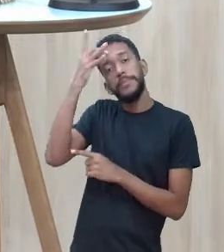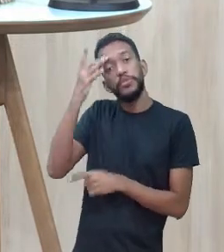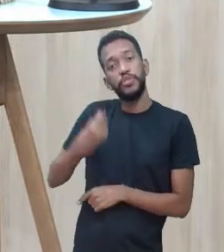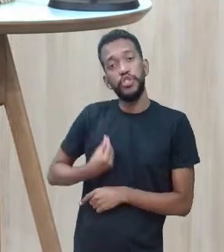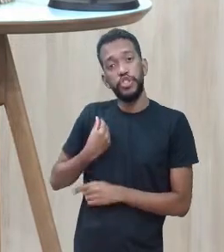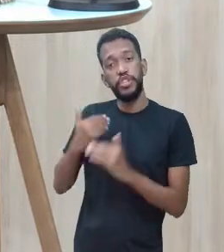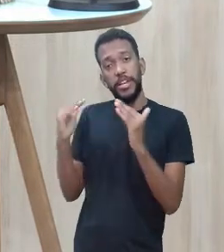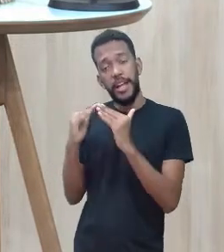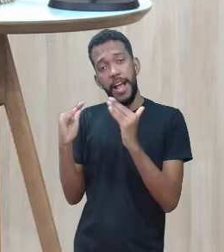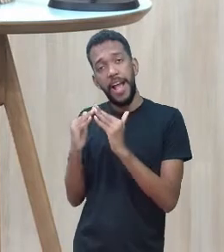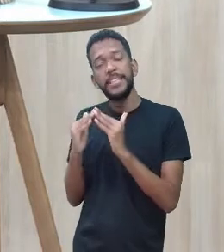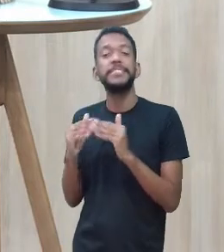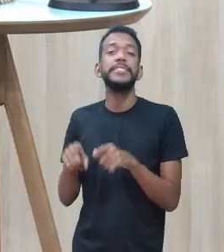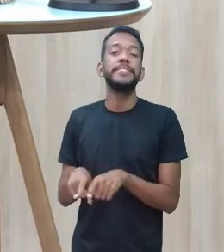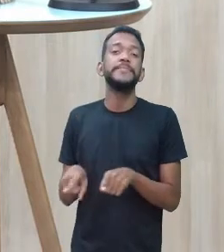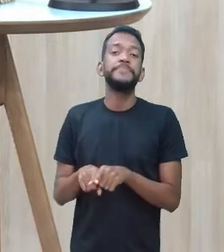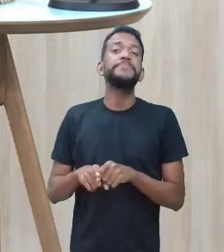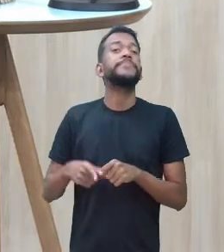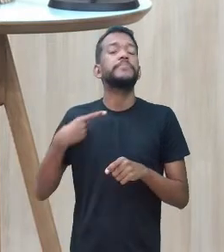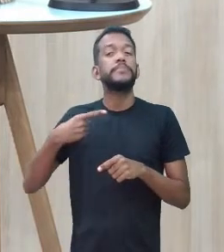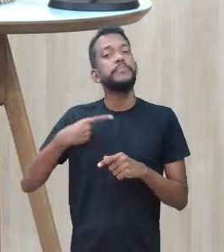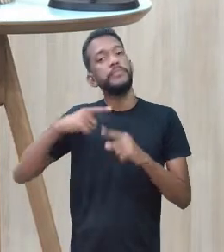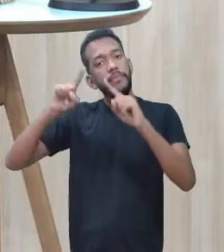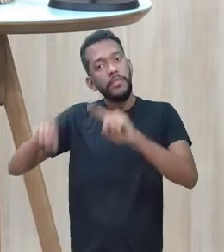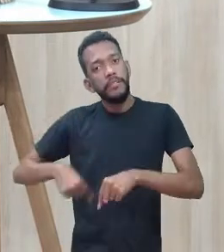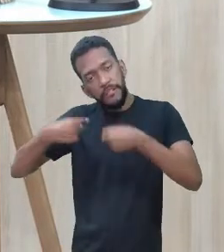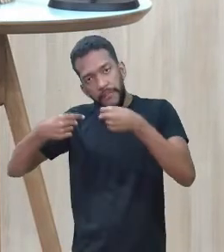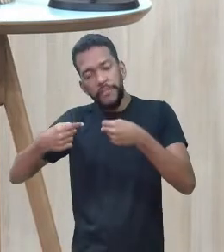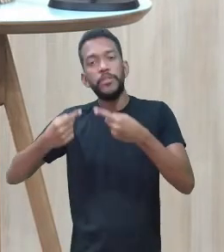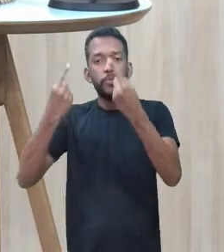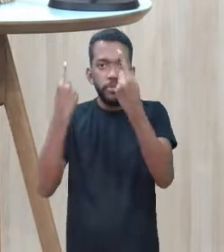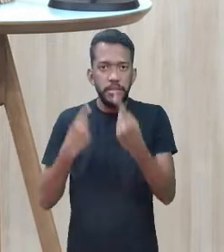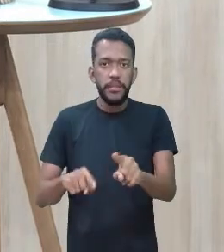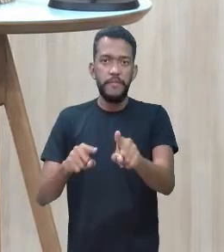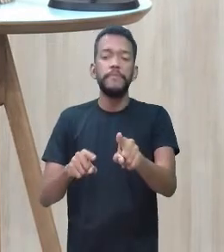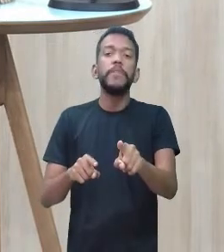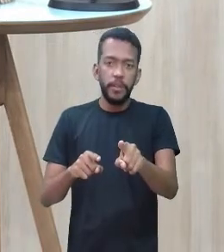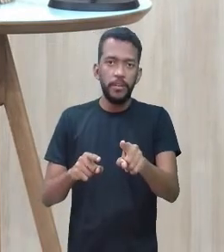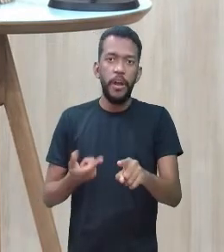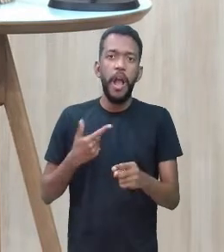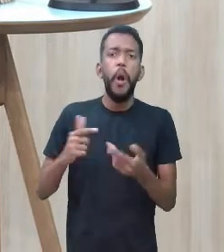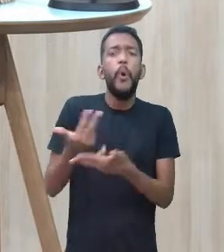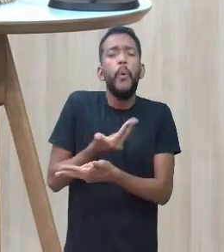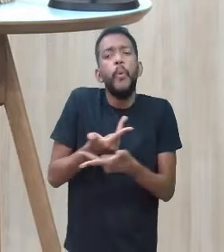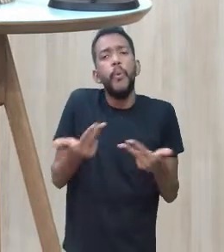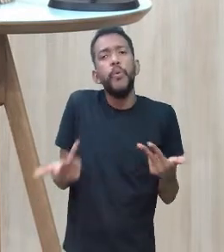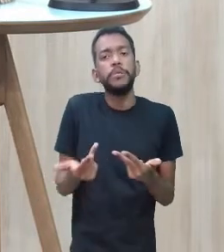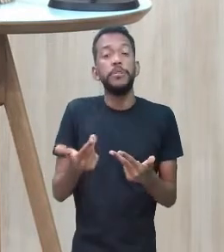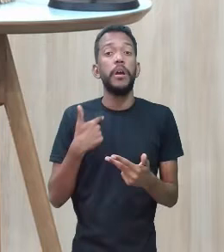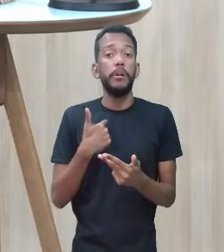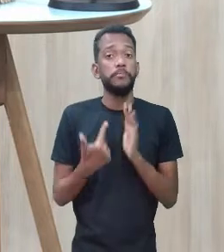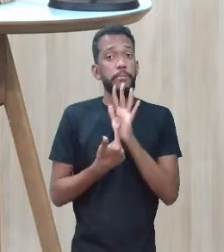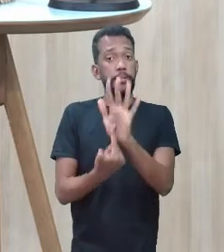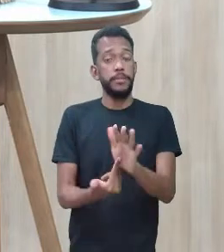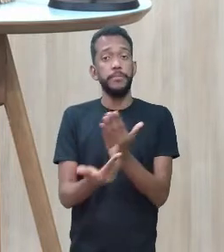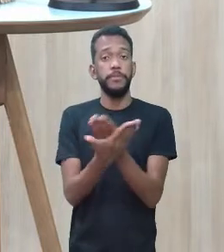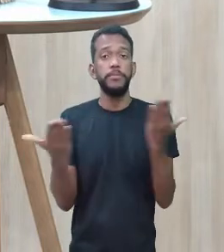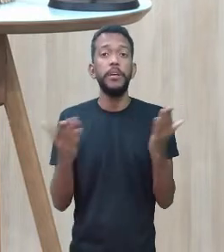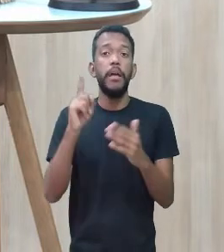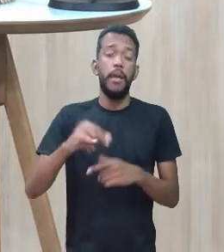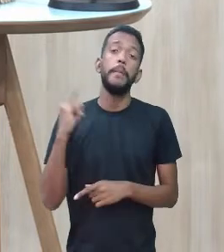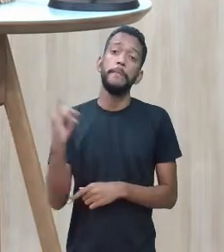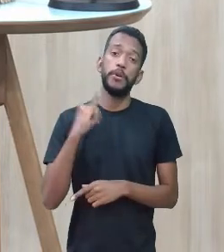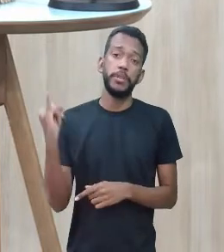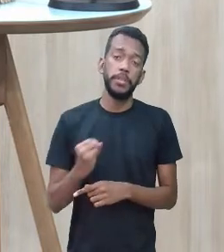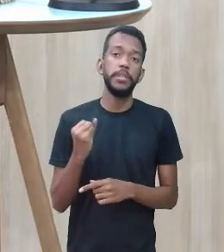nos desafios, para que vocês possam comentar alguma coisa que eu venha apresentar, certo? É muito importante a participação de